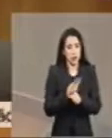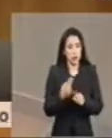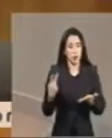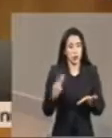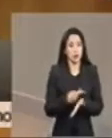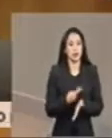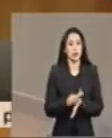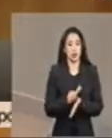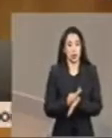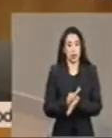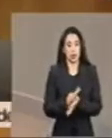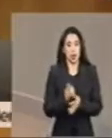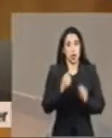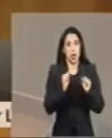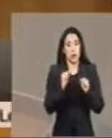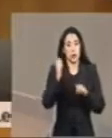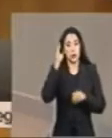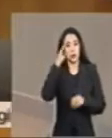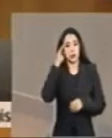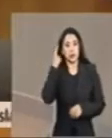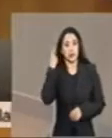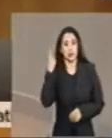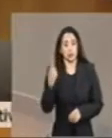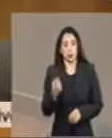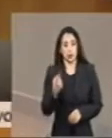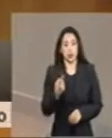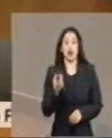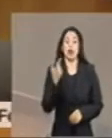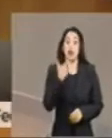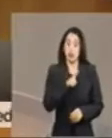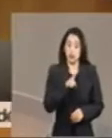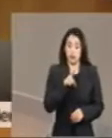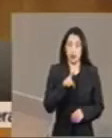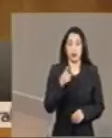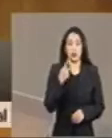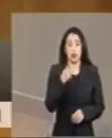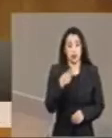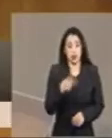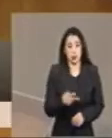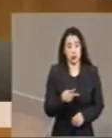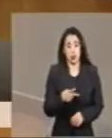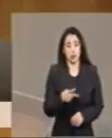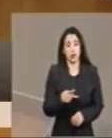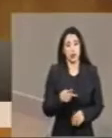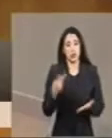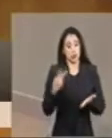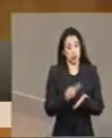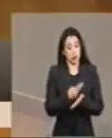essa varredura, e repito que ela ocorre no âmbito do Supremo,